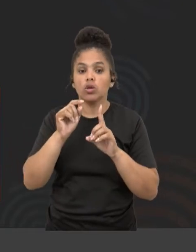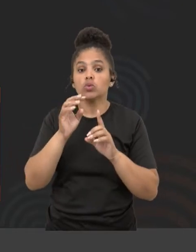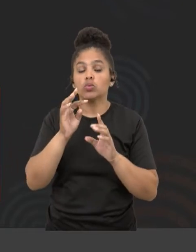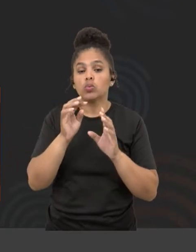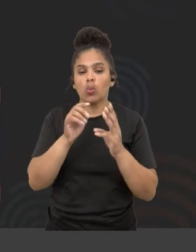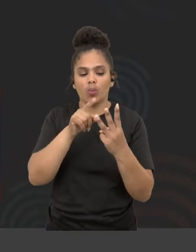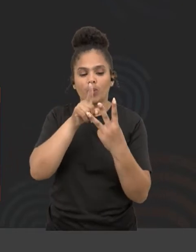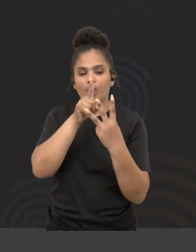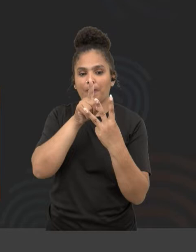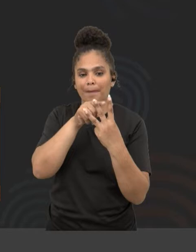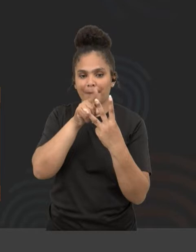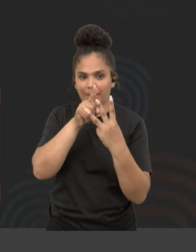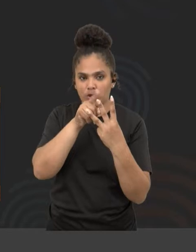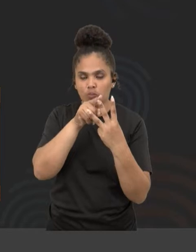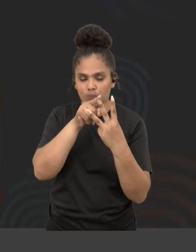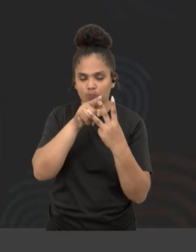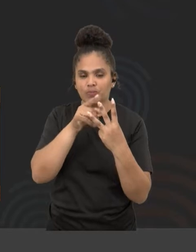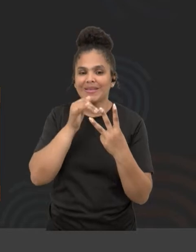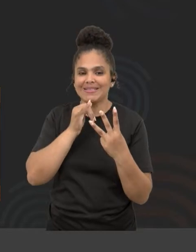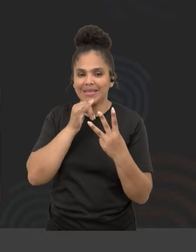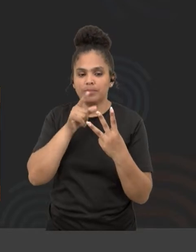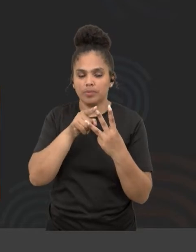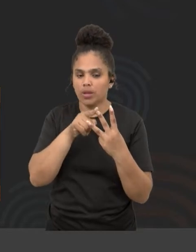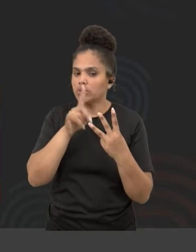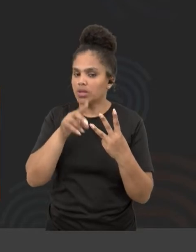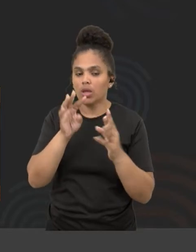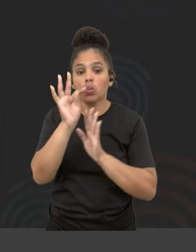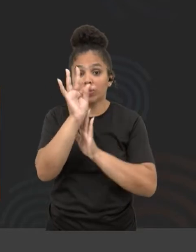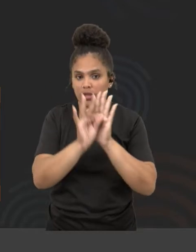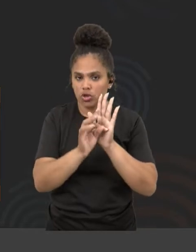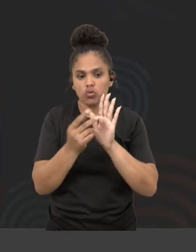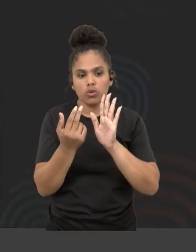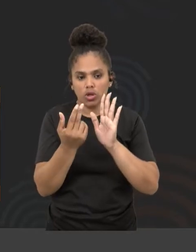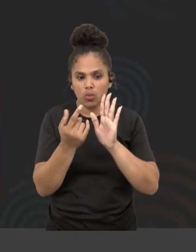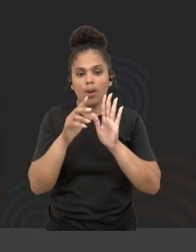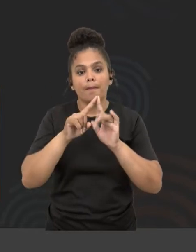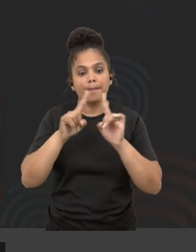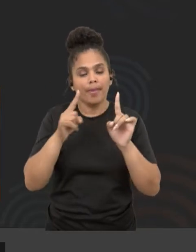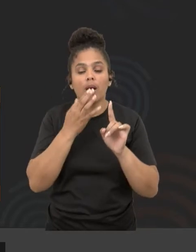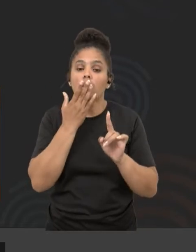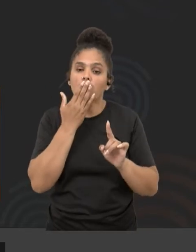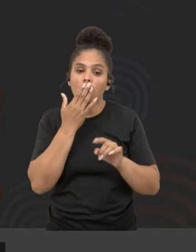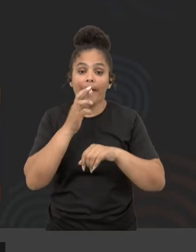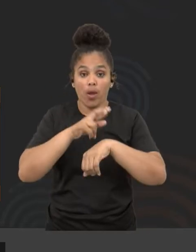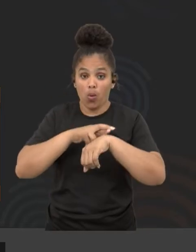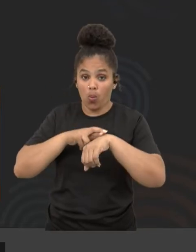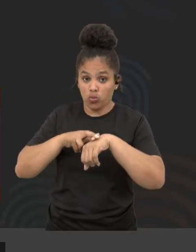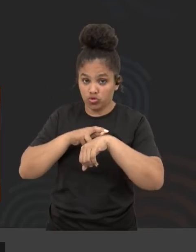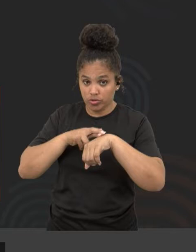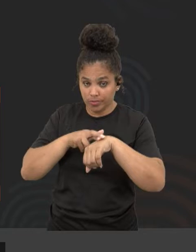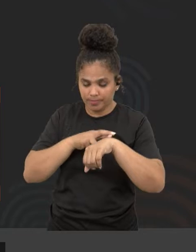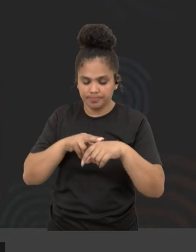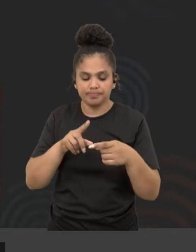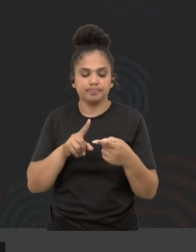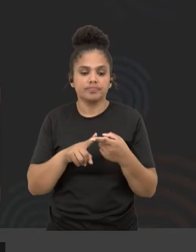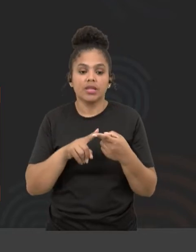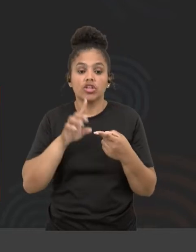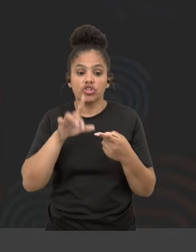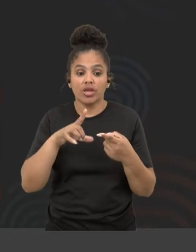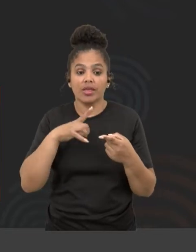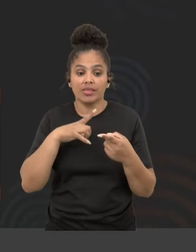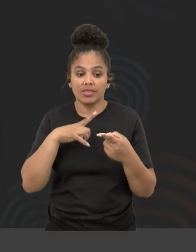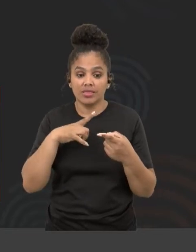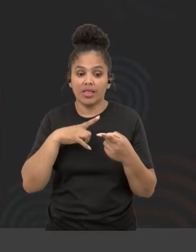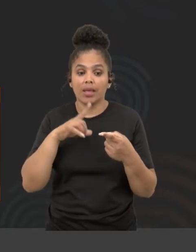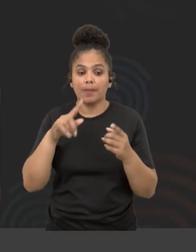do meio, a gente tem esse mesmo texto com a cor roxa, ele já está passando no nível